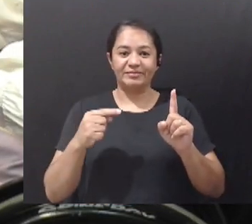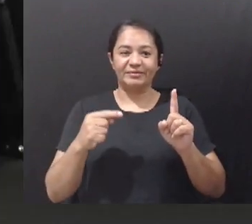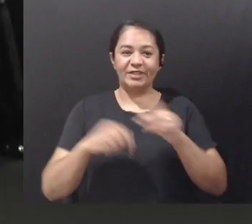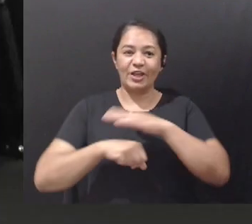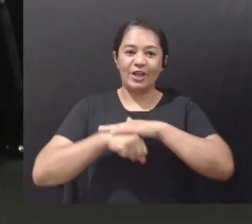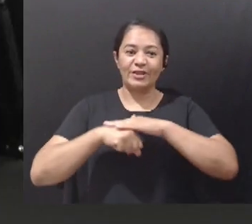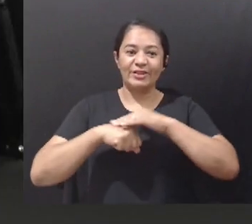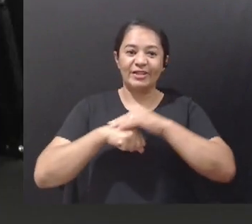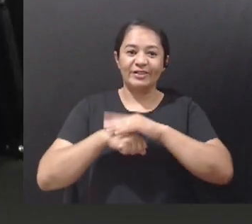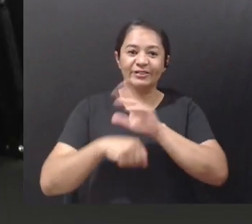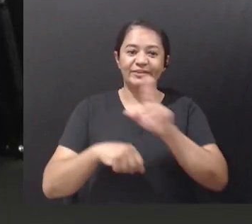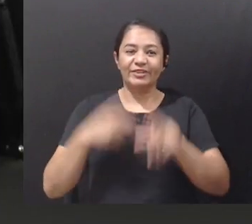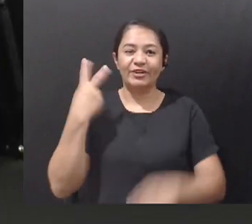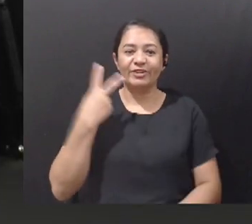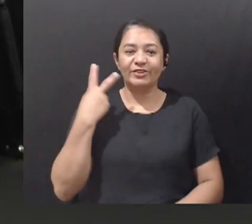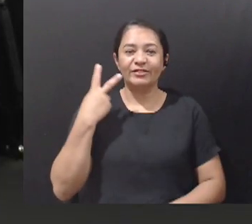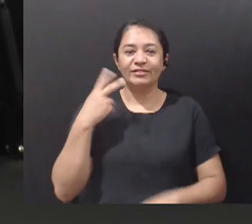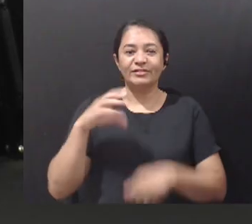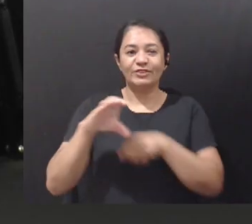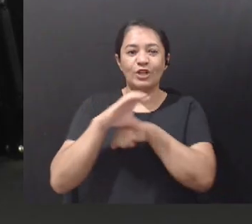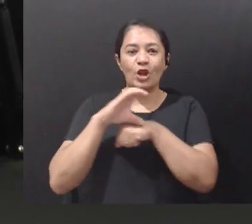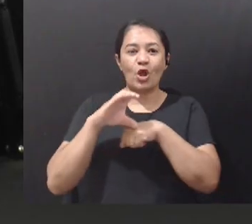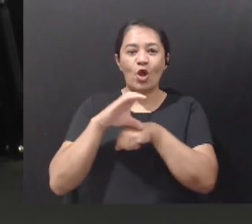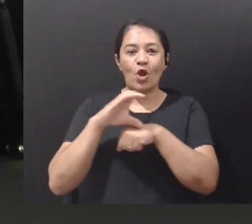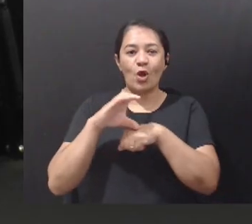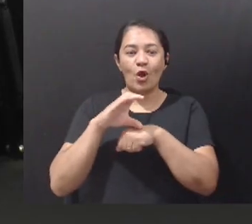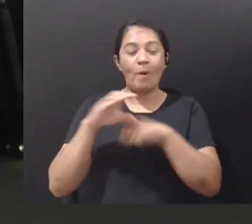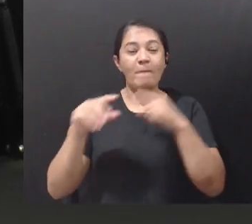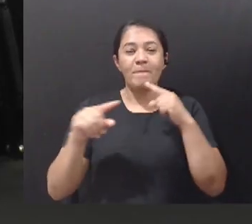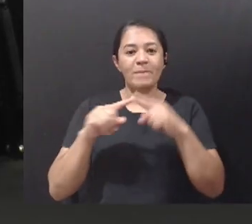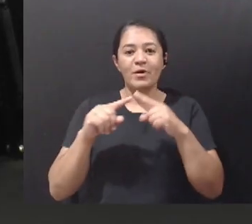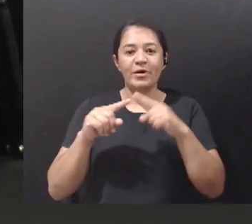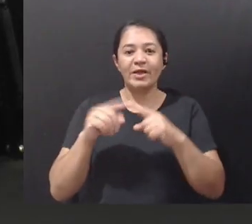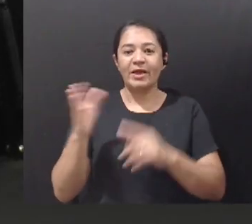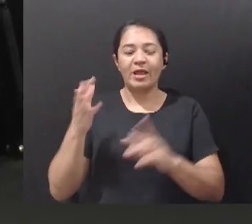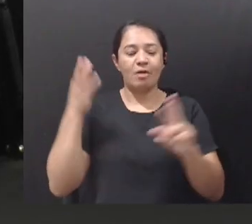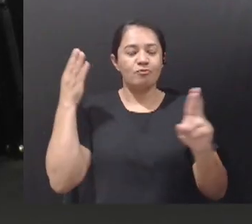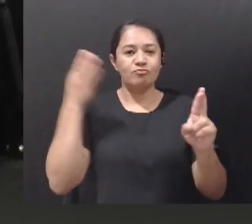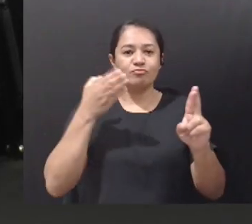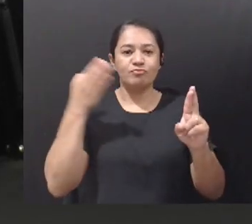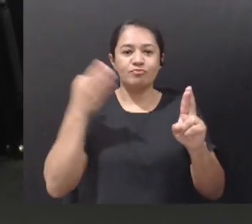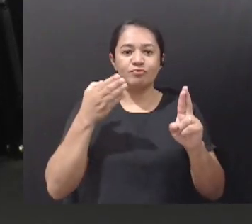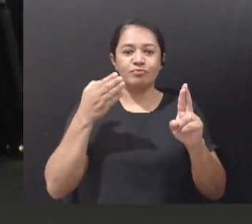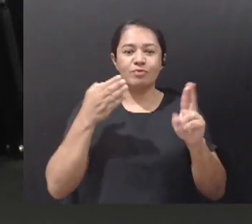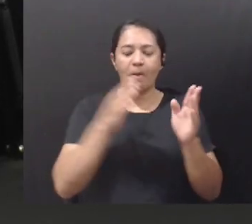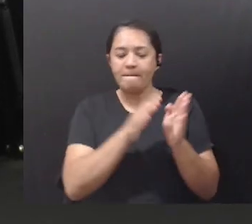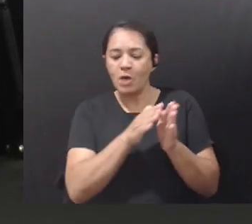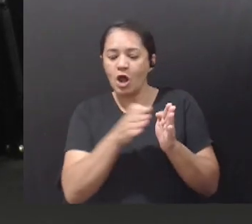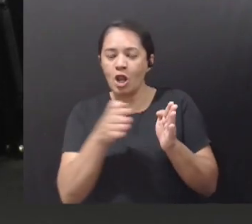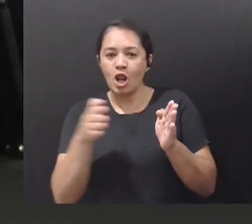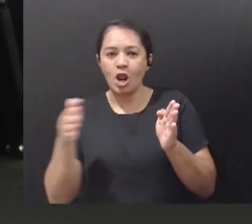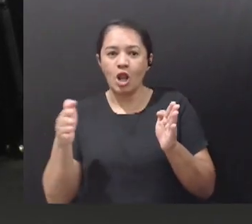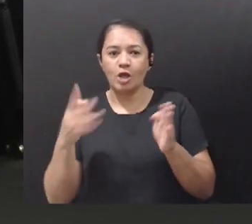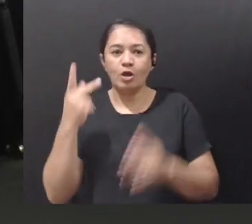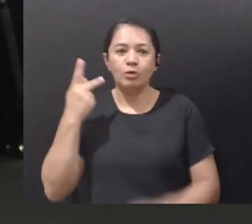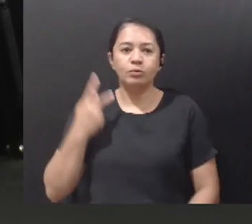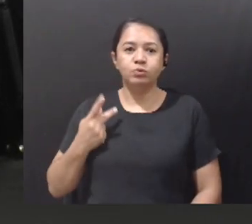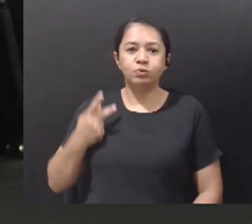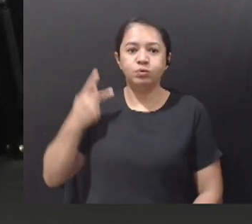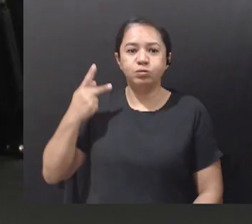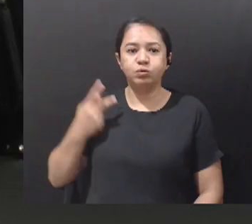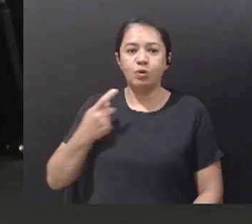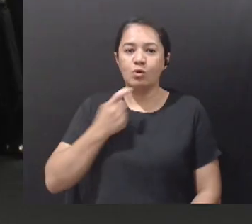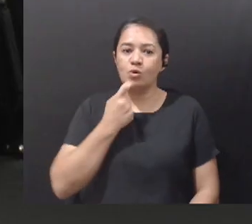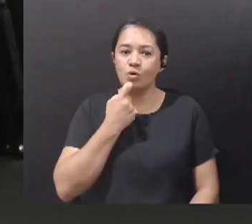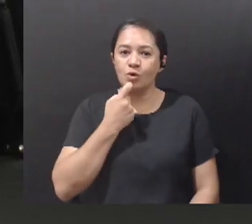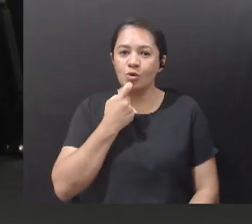vereadora constituinte, porque ela representa uma era de parlamentares de Campinas na